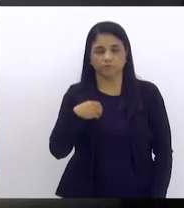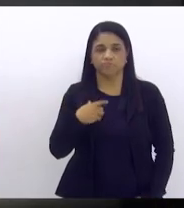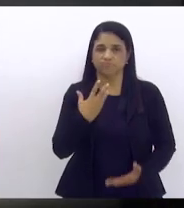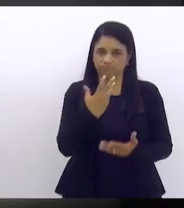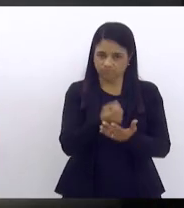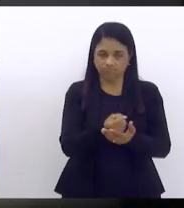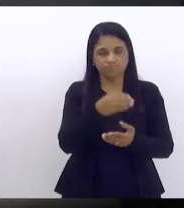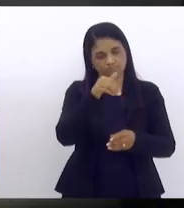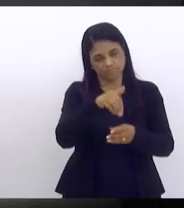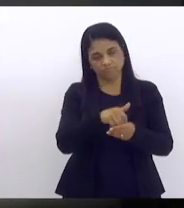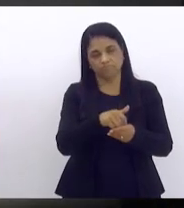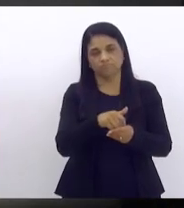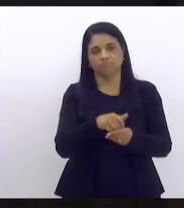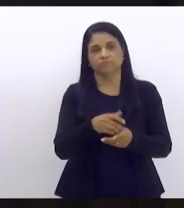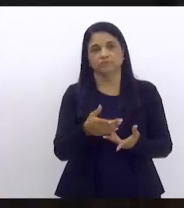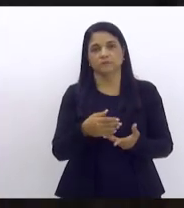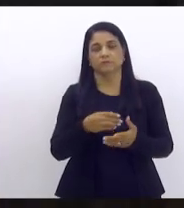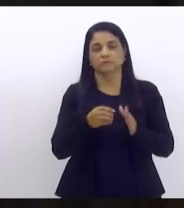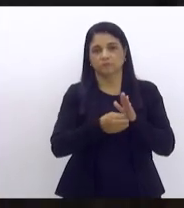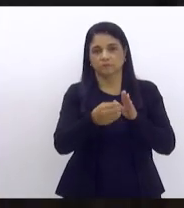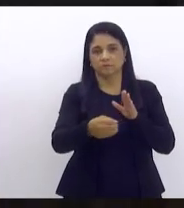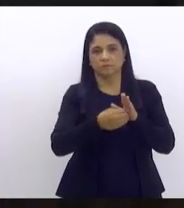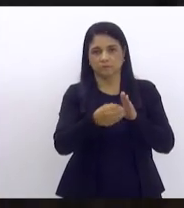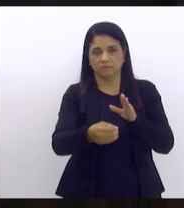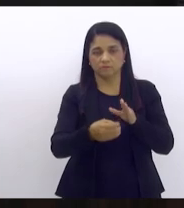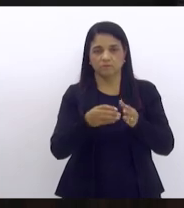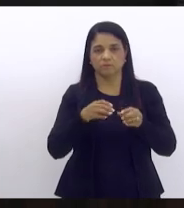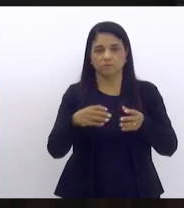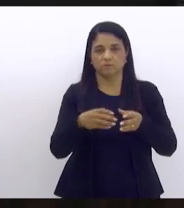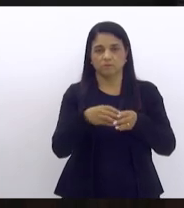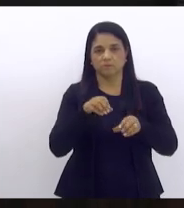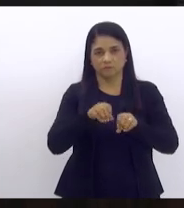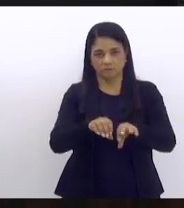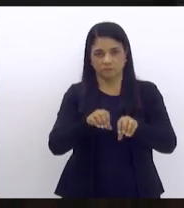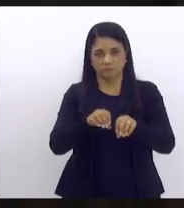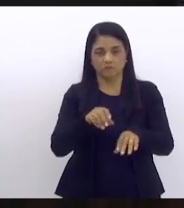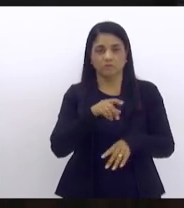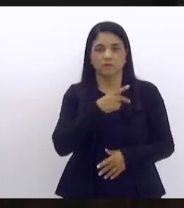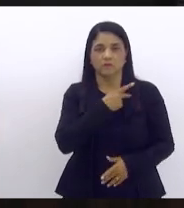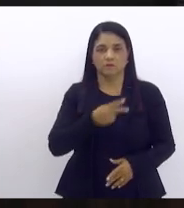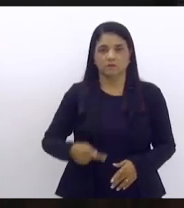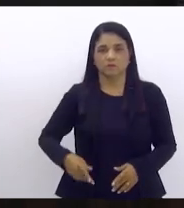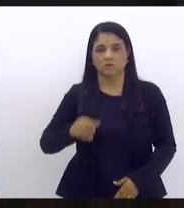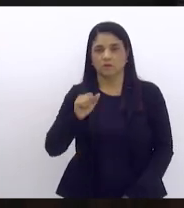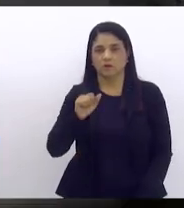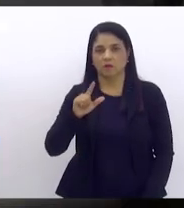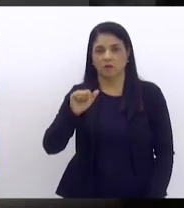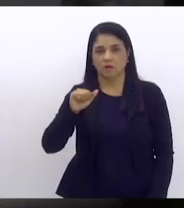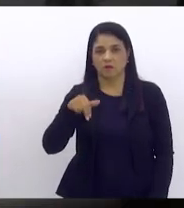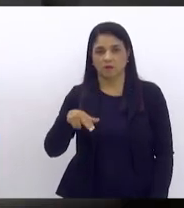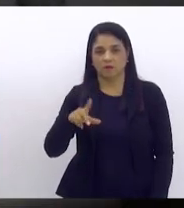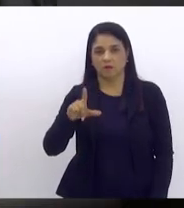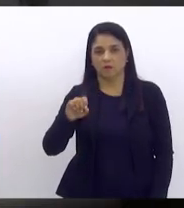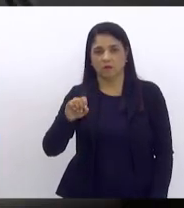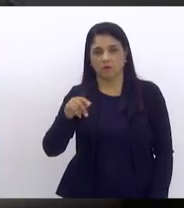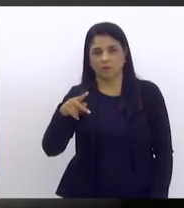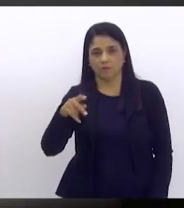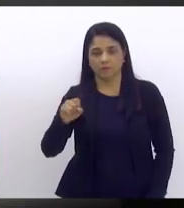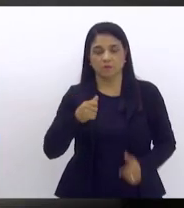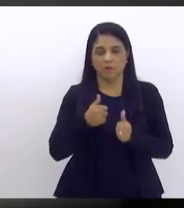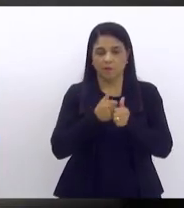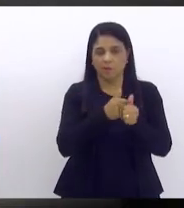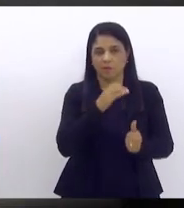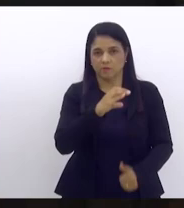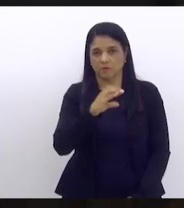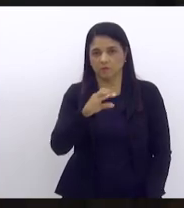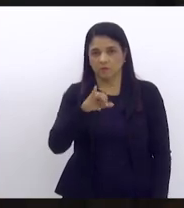Favorável, presidente. Para emitir parecer pela Comissão de Educação, nosso presidente, deputado Alan Lopes. Acompanhe a CCJ,